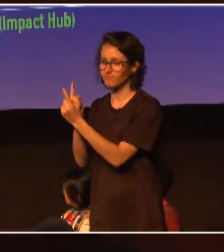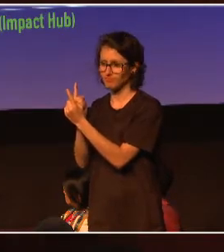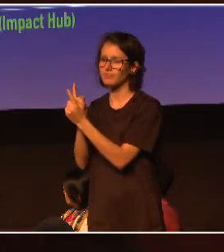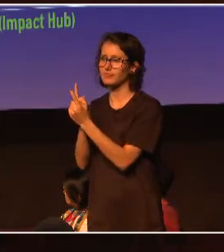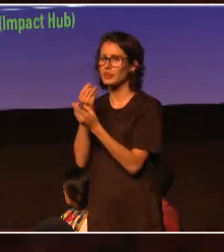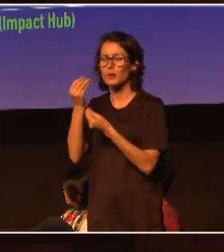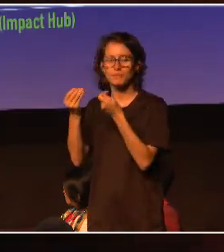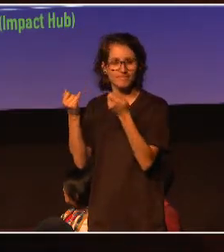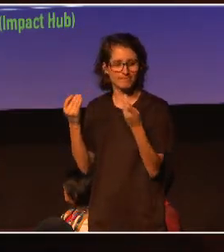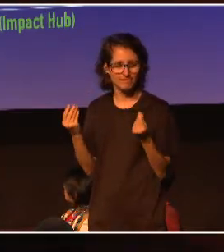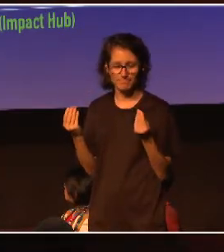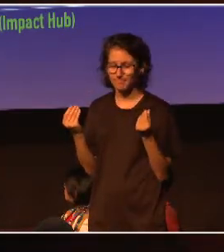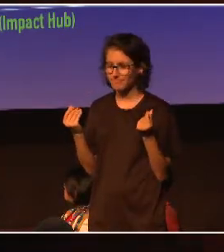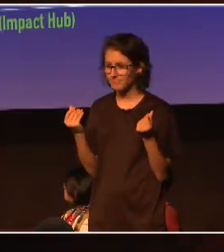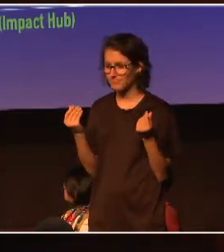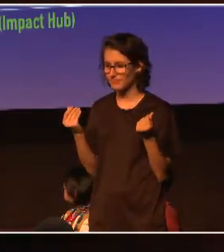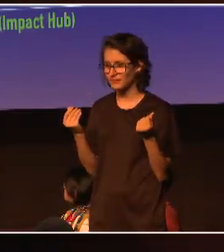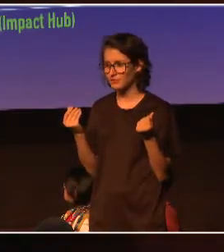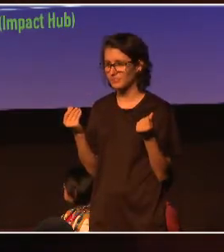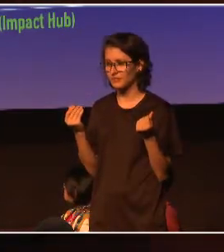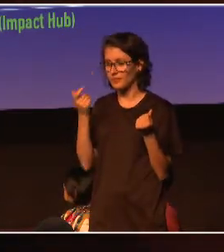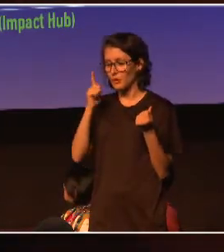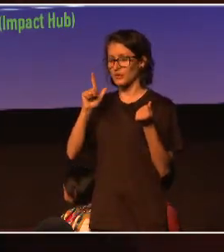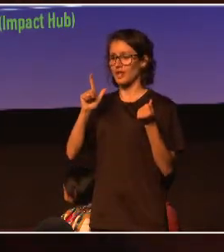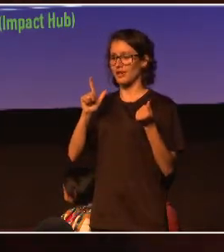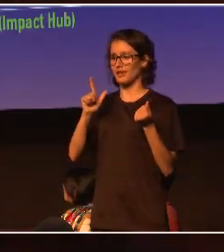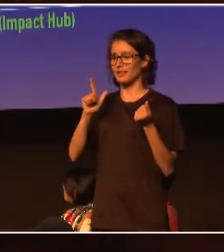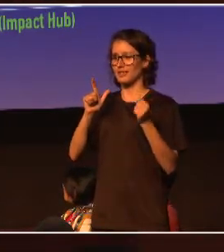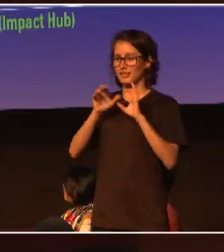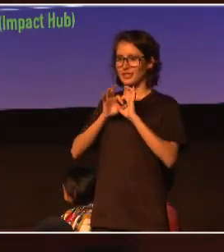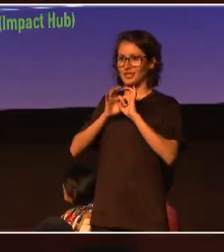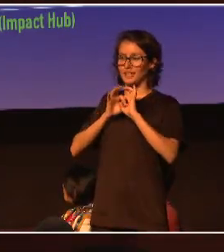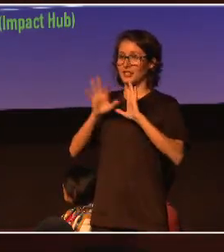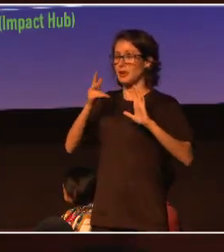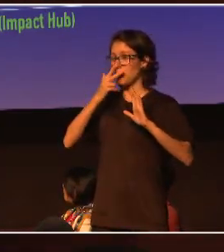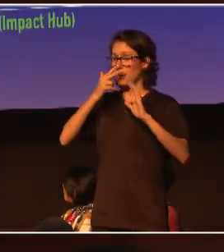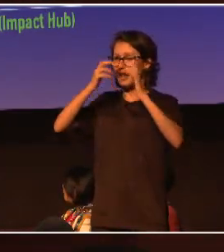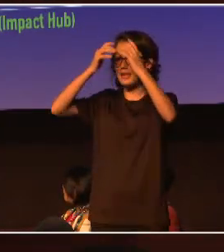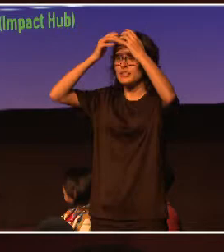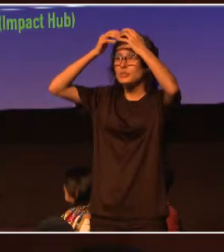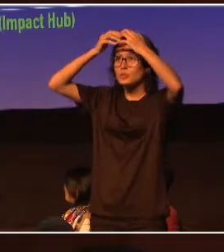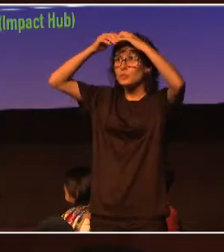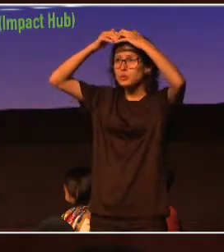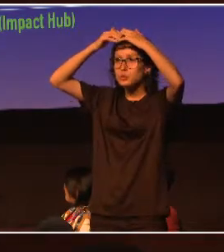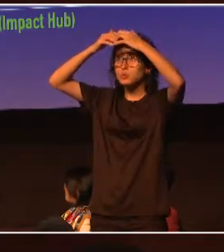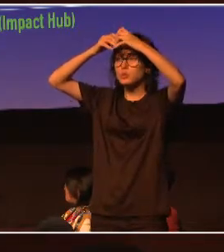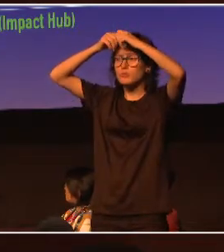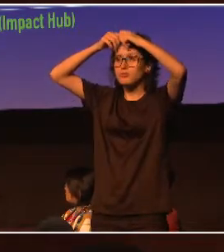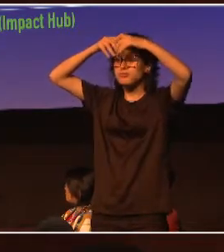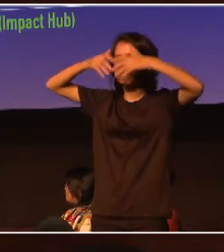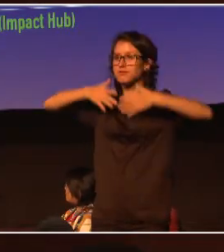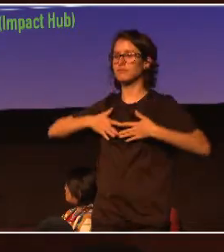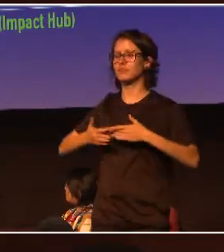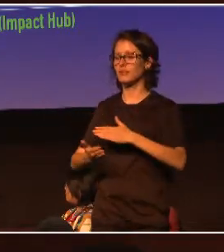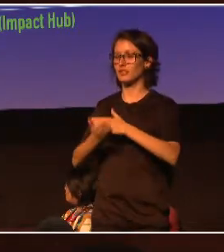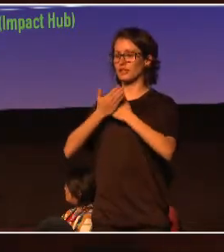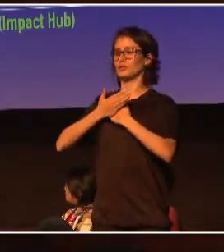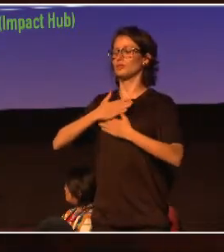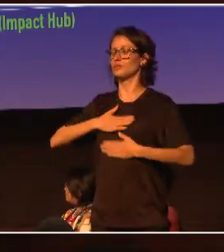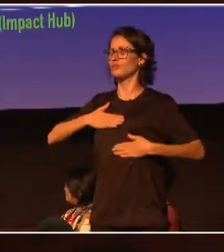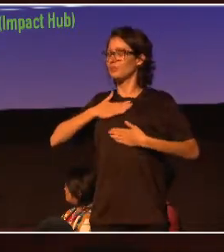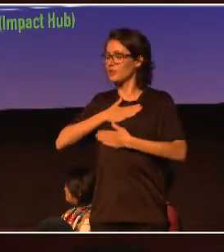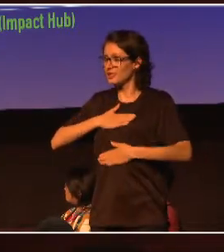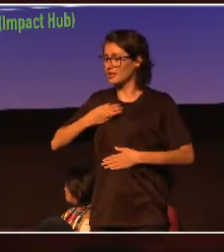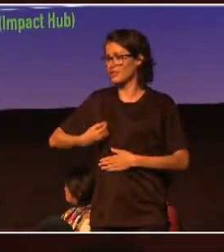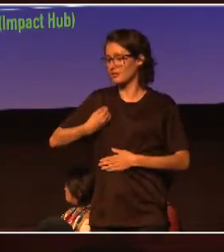como fala? O soltamento o release de cortisol no nosso corpo e contribui para a longevidade.